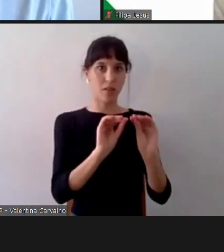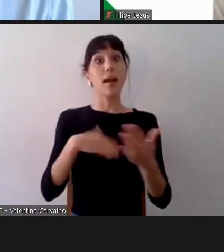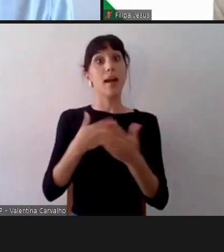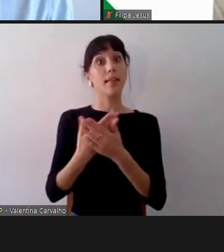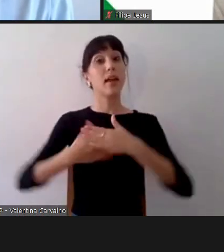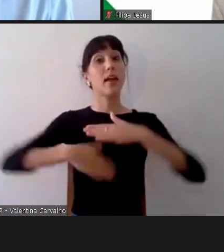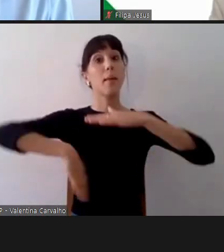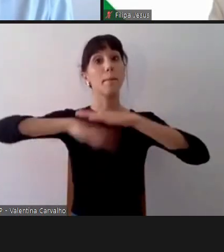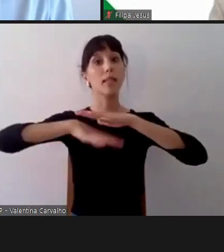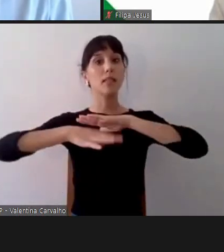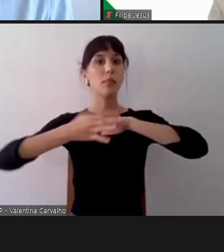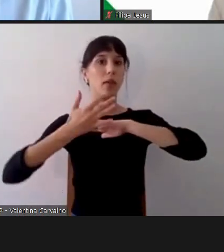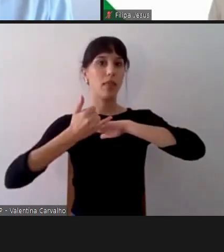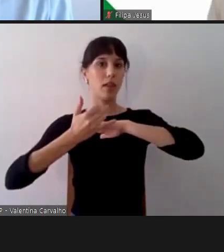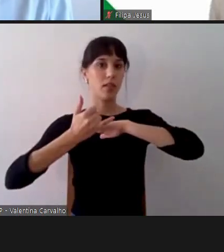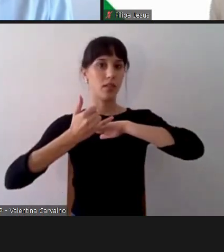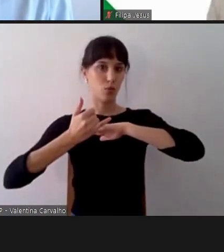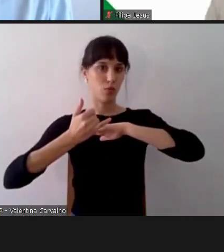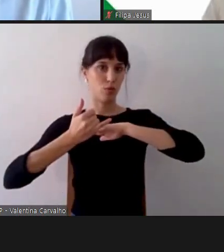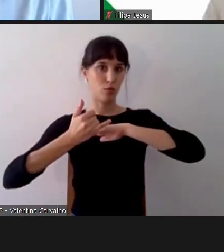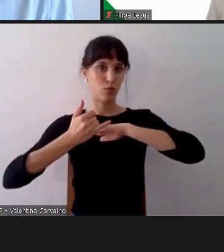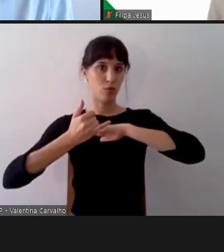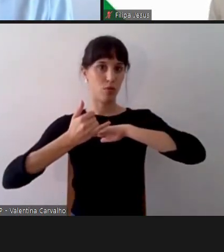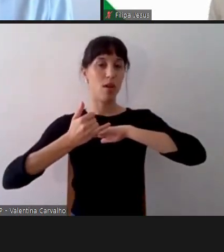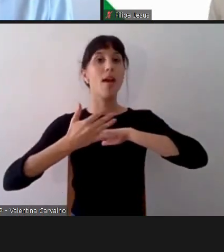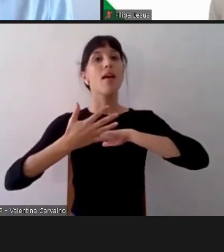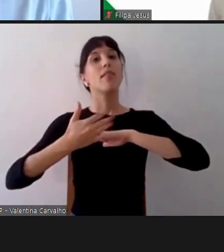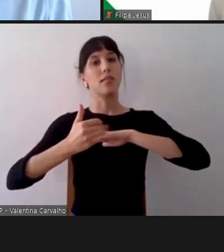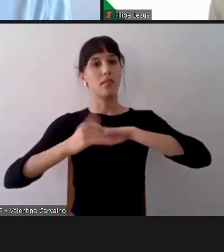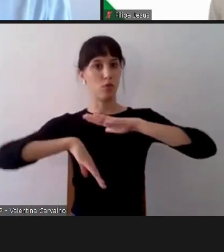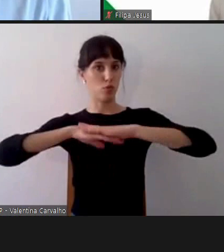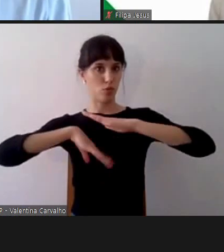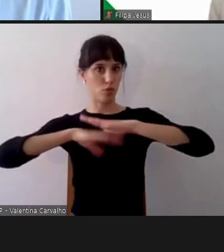ano, portanto é uma das questões que tem sido colocada pelos